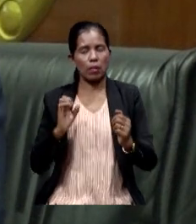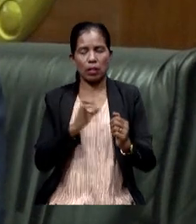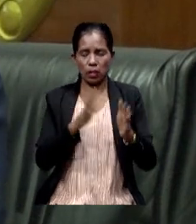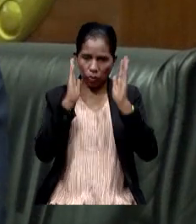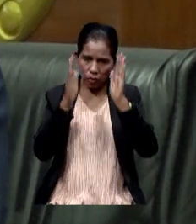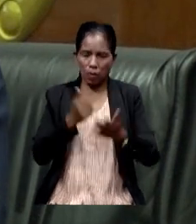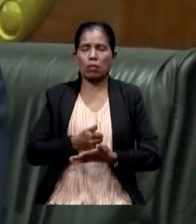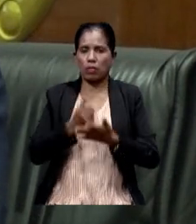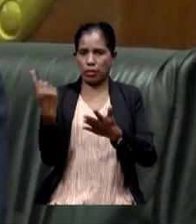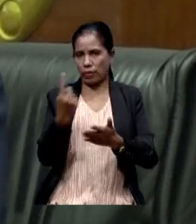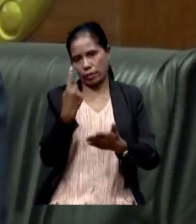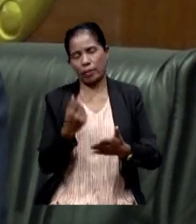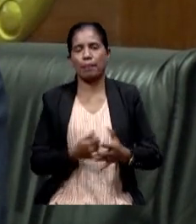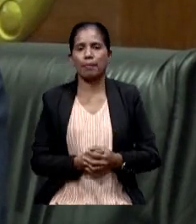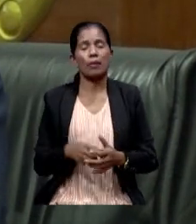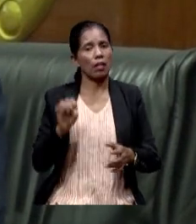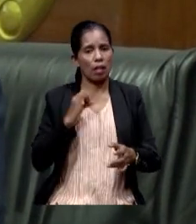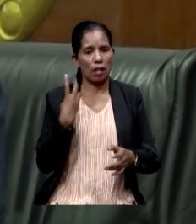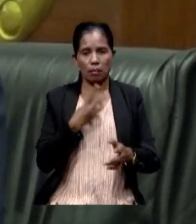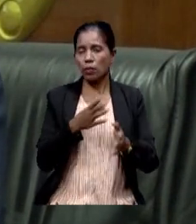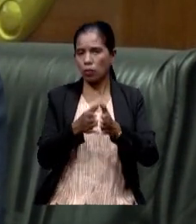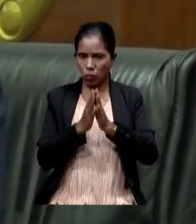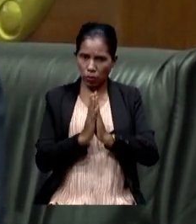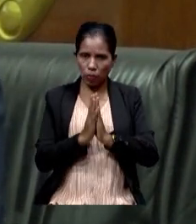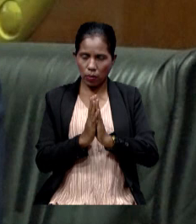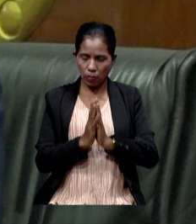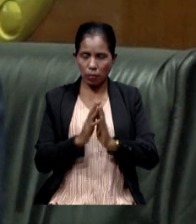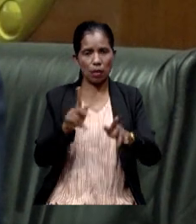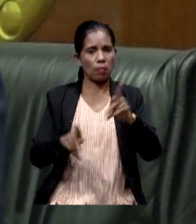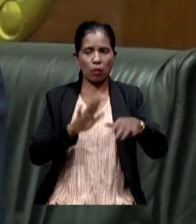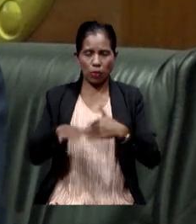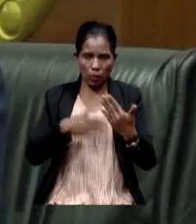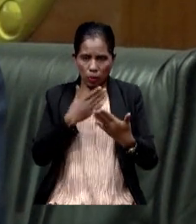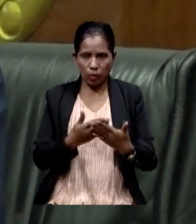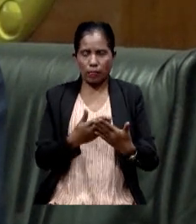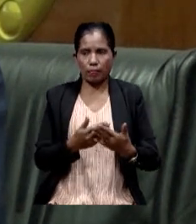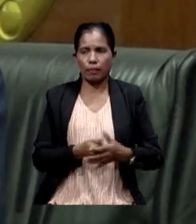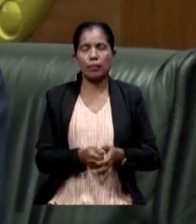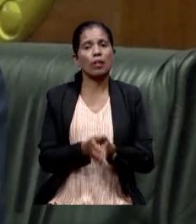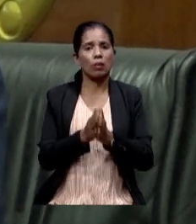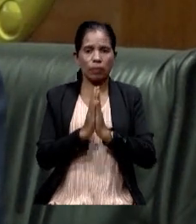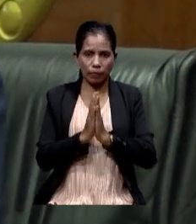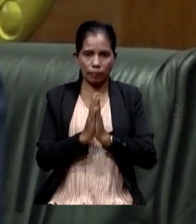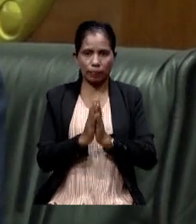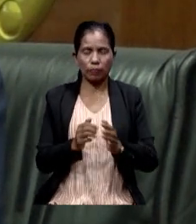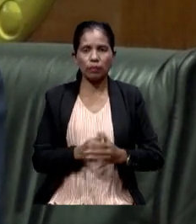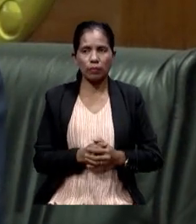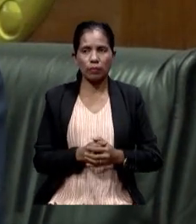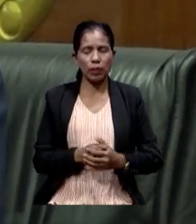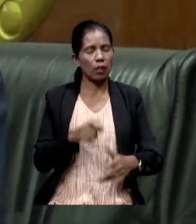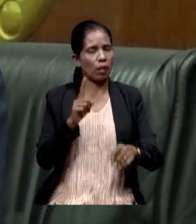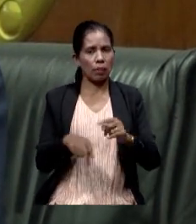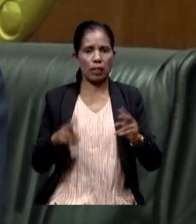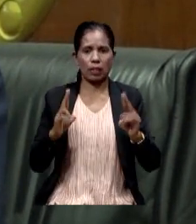fata embaixada amo susu na ba ia comunidade toma kata husu atu label ansi